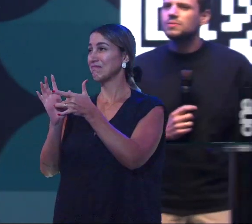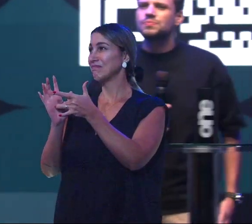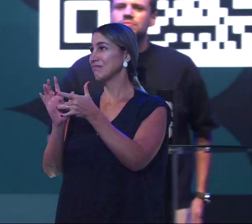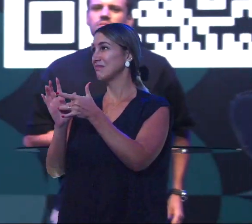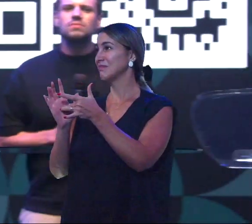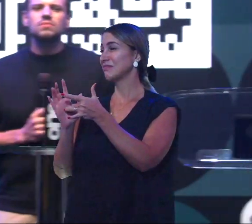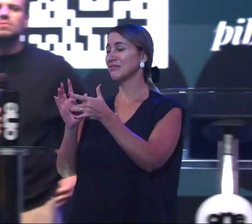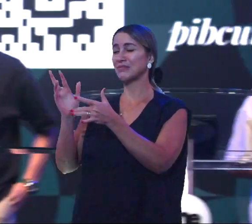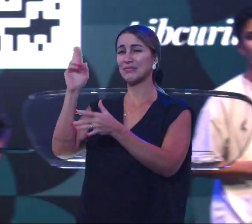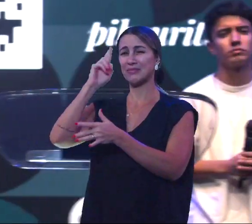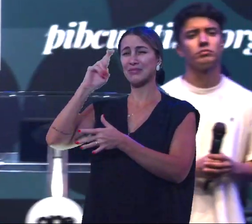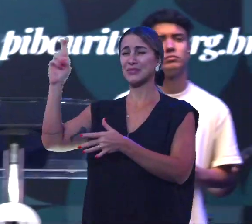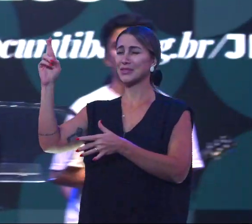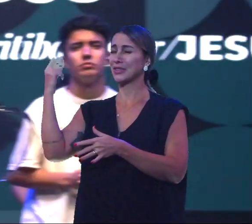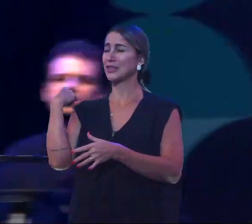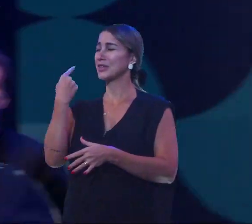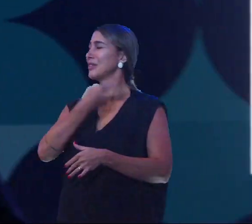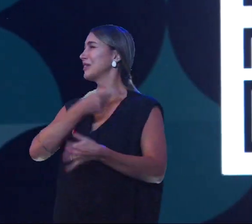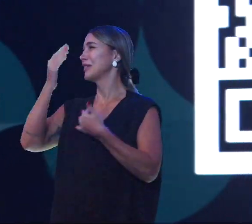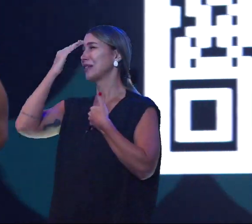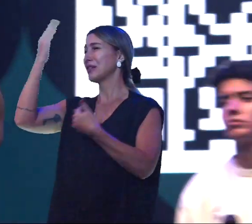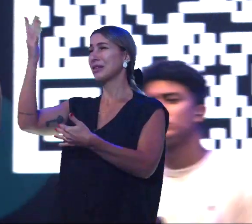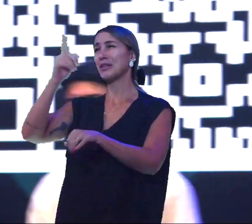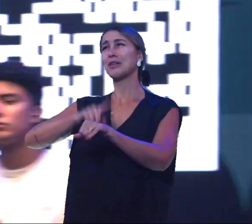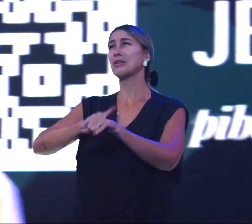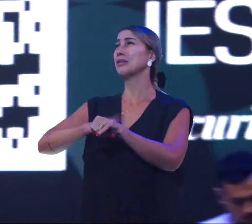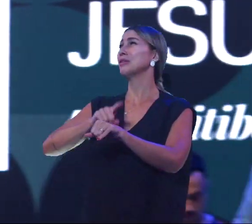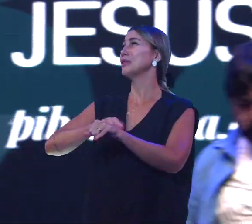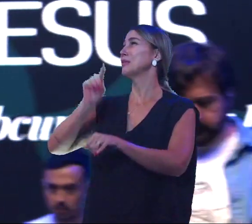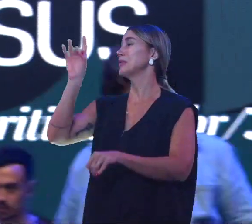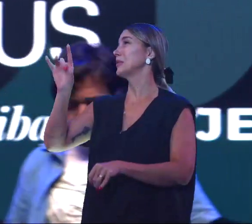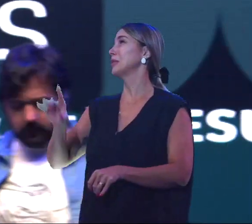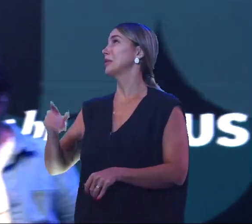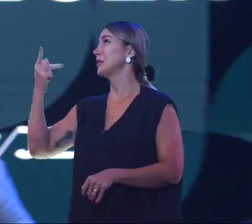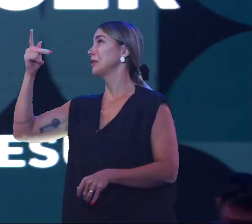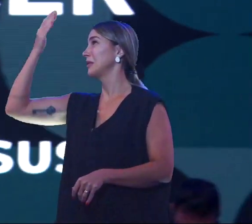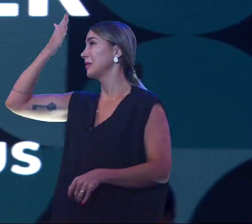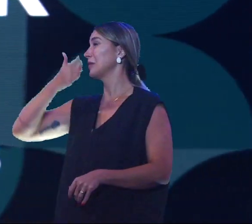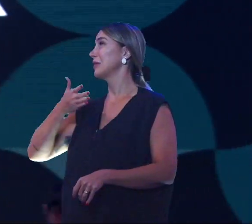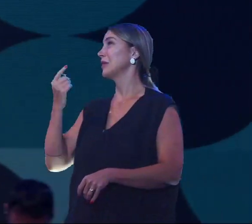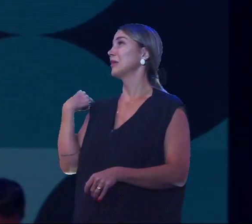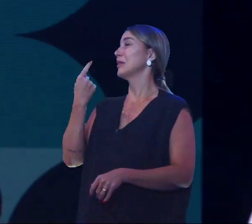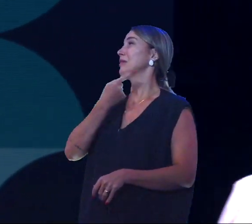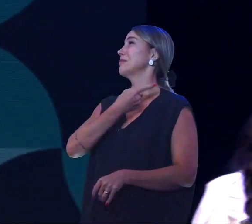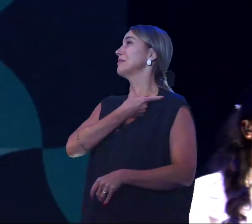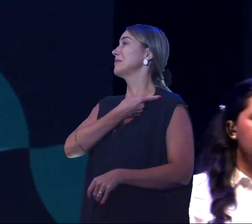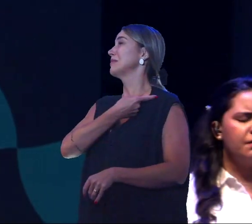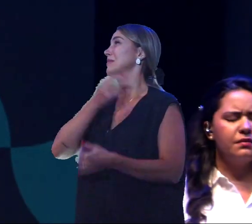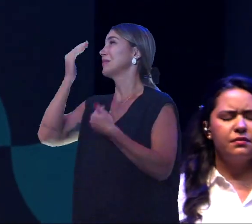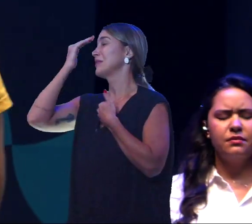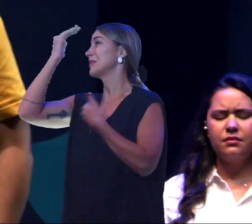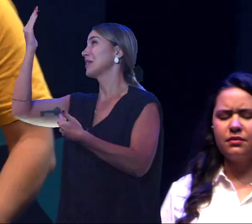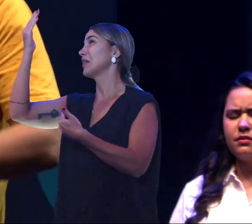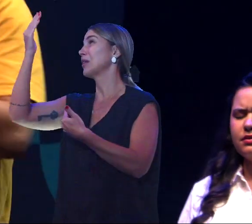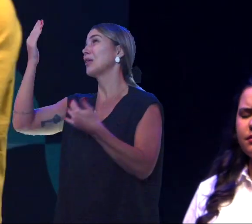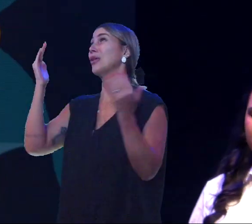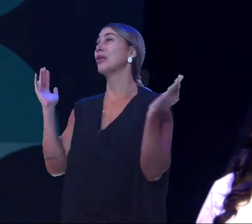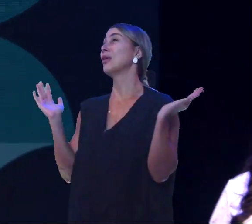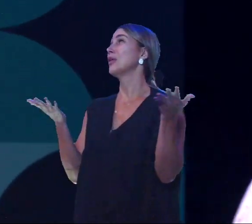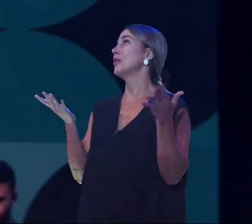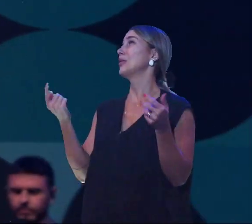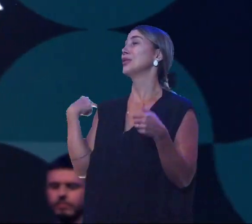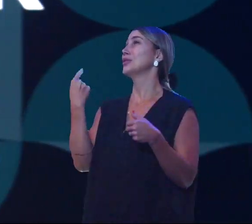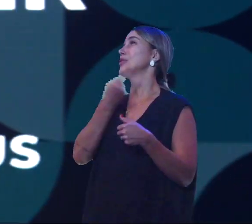Senhor, nós queremos te agradecer por um tempo tão especial na tua presença, Pai. Eu quero te agradecer, Deus, porque hoje nós podemos ser lembrados pelo teu